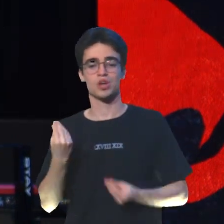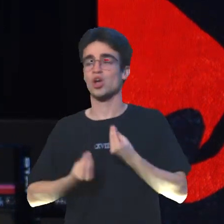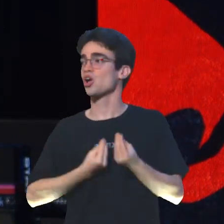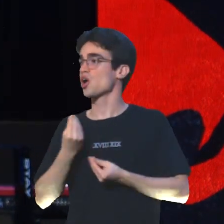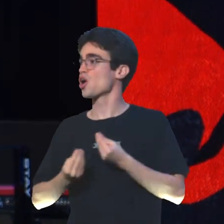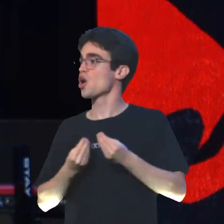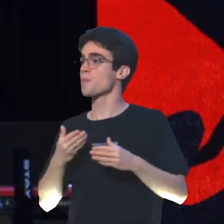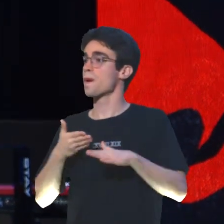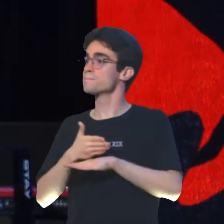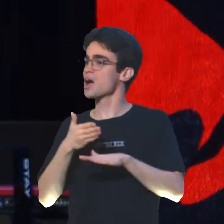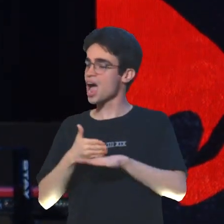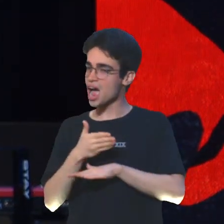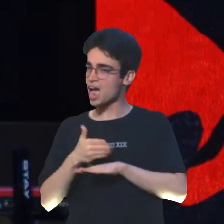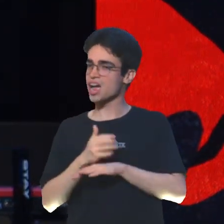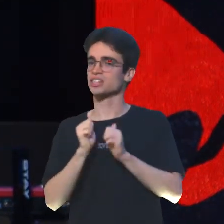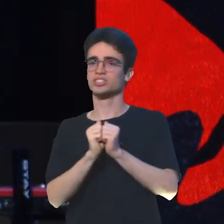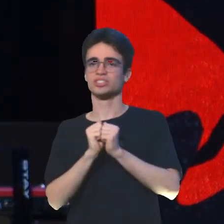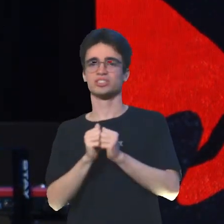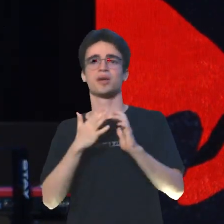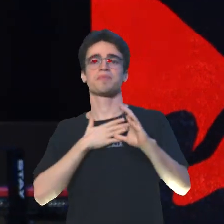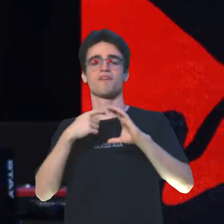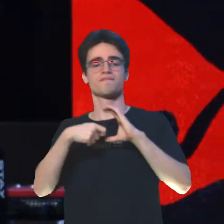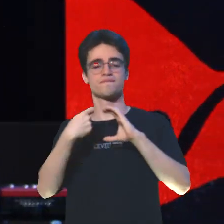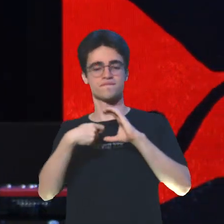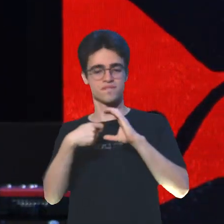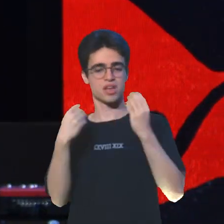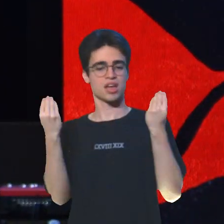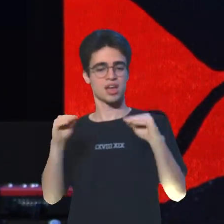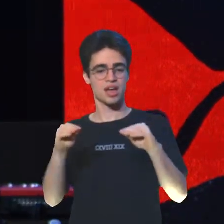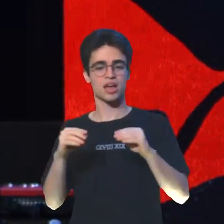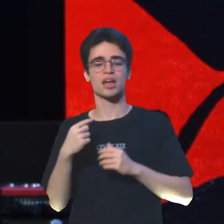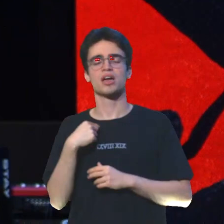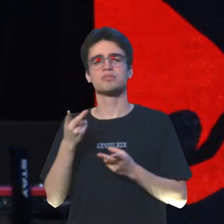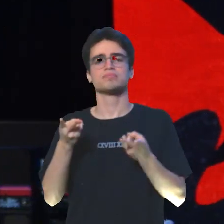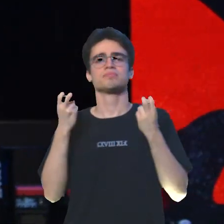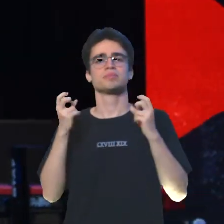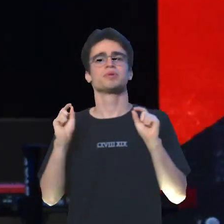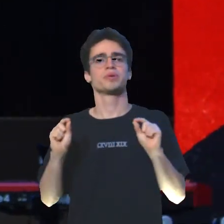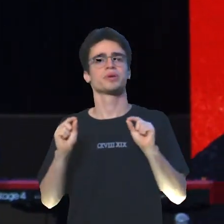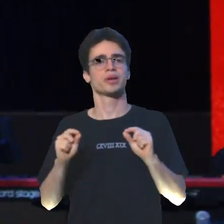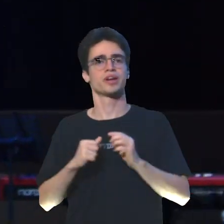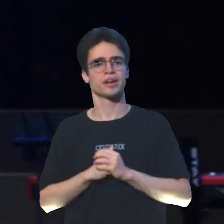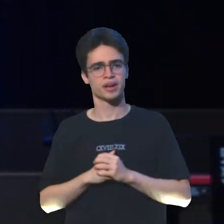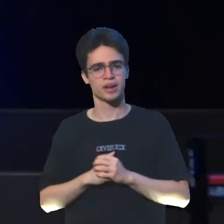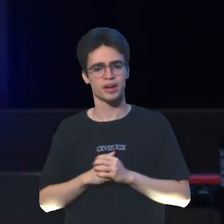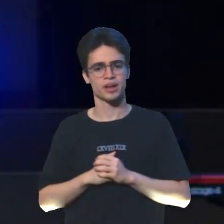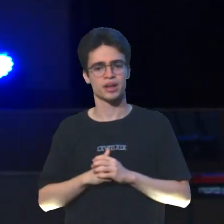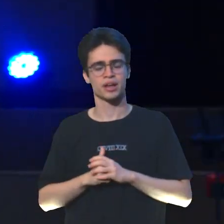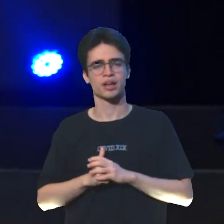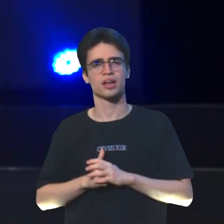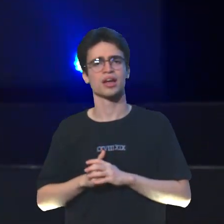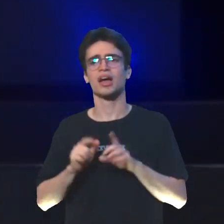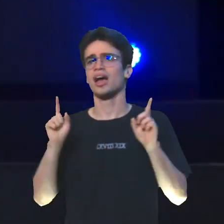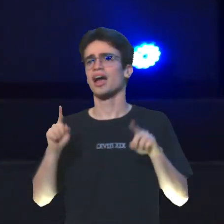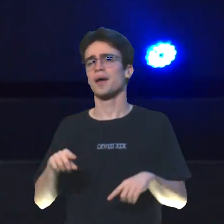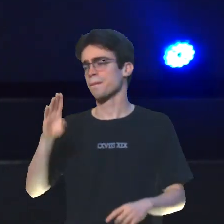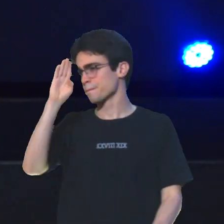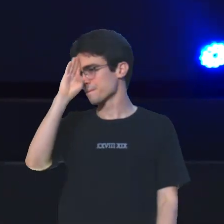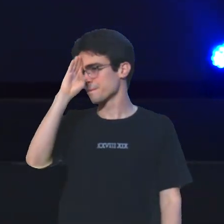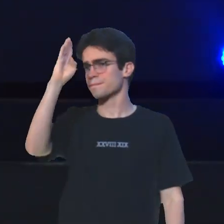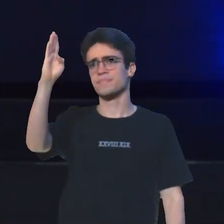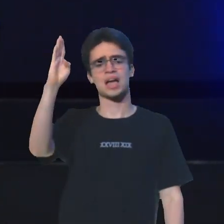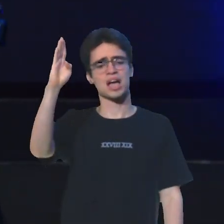engajar com os meus vídeos devocionais, eu vi que uma das